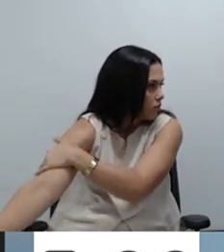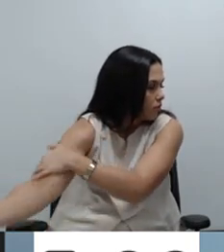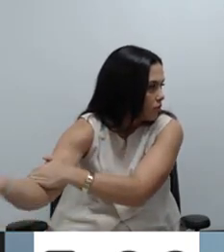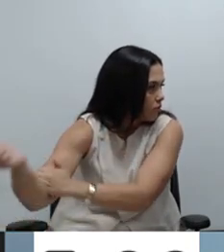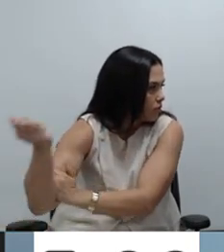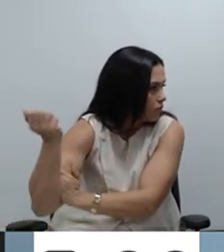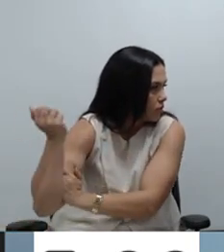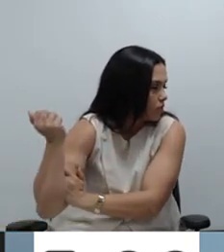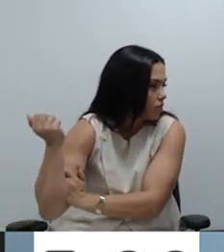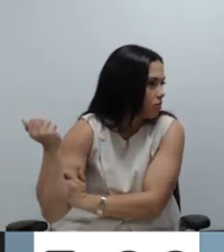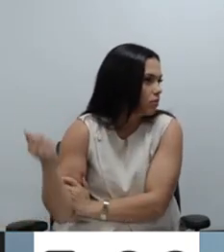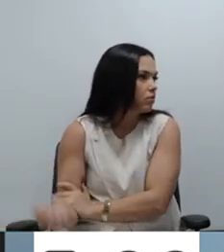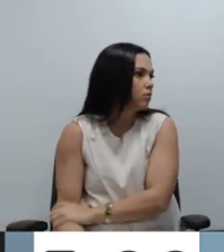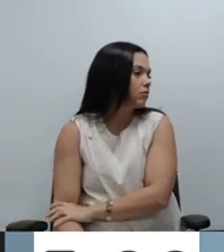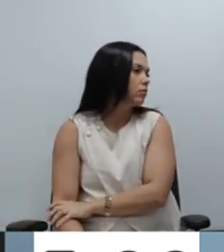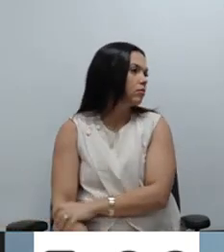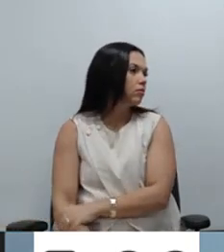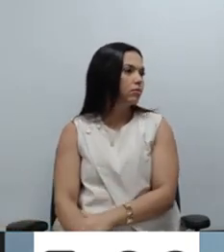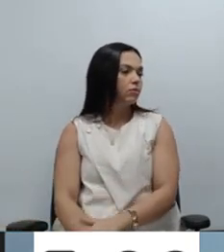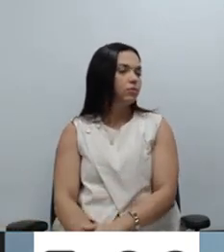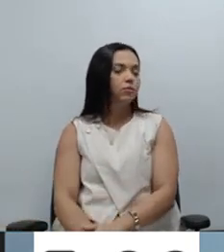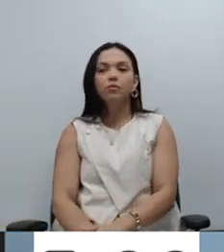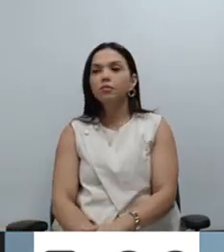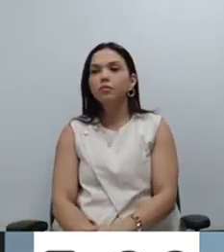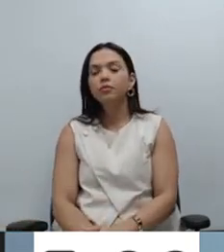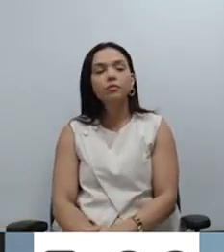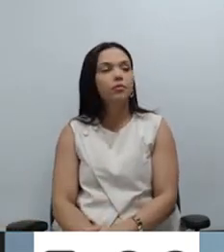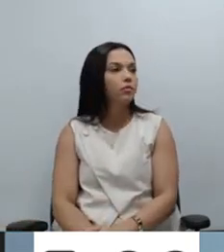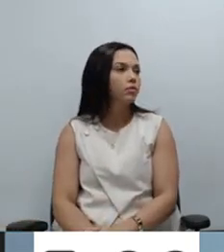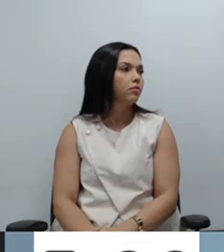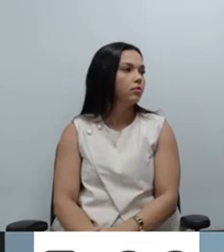Senhoria está com o áudio desligado.